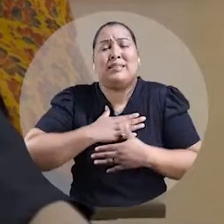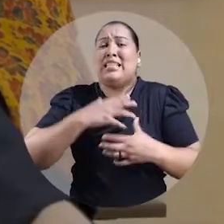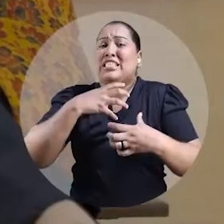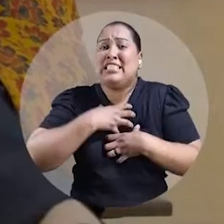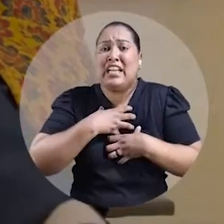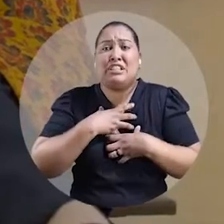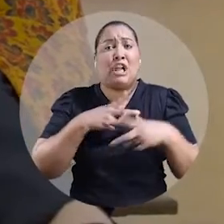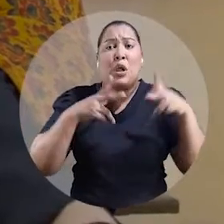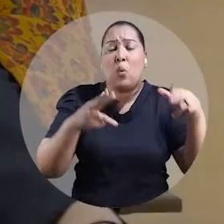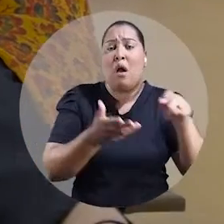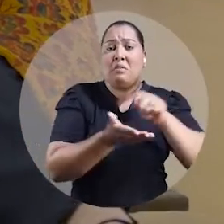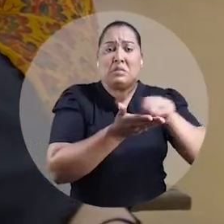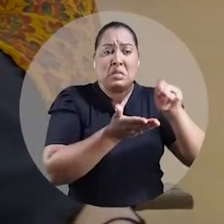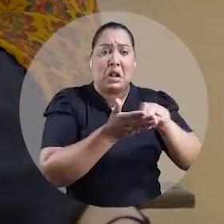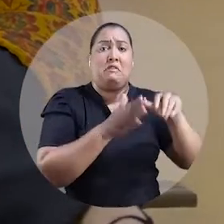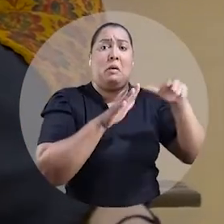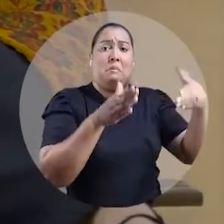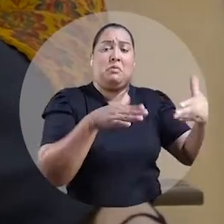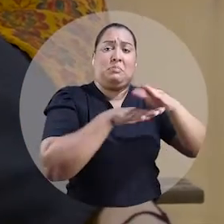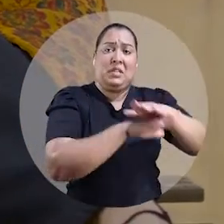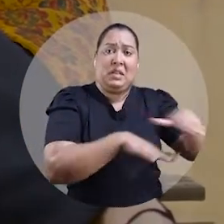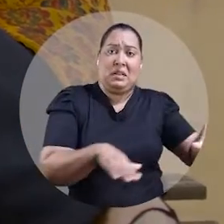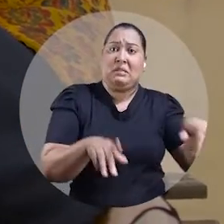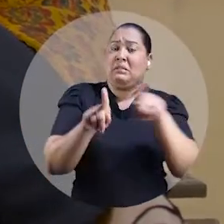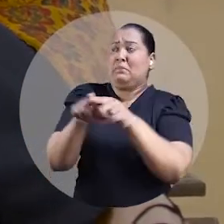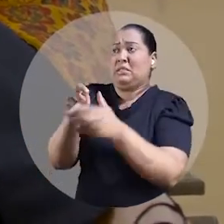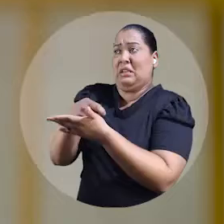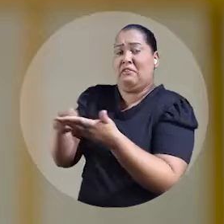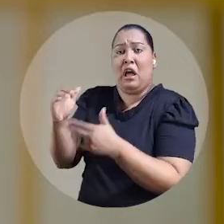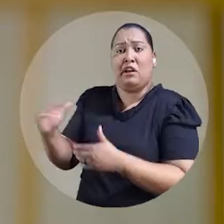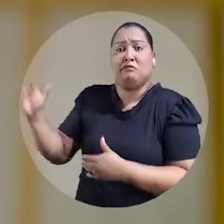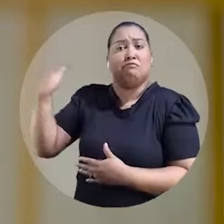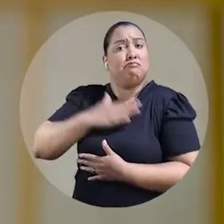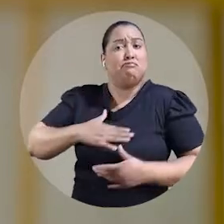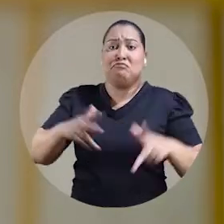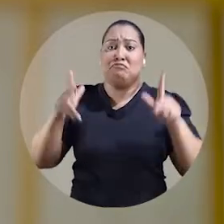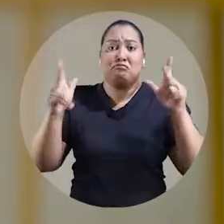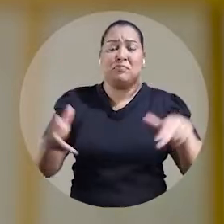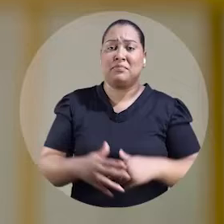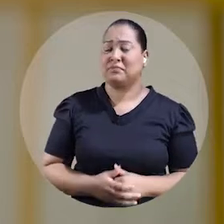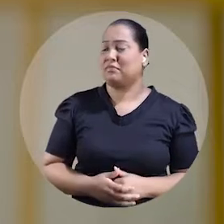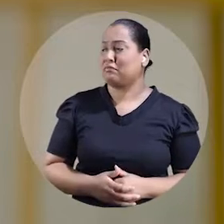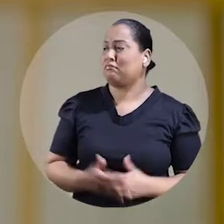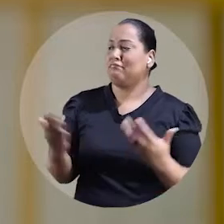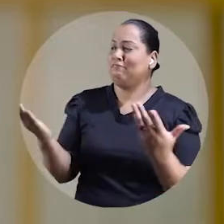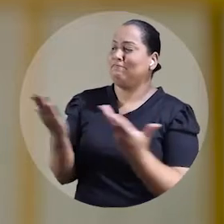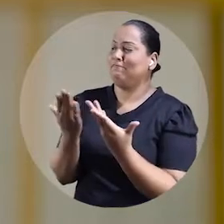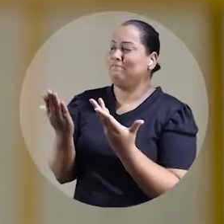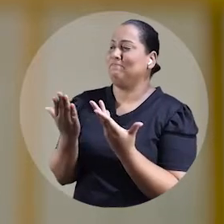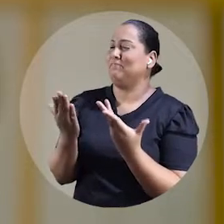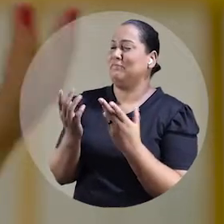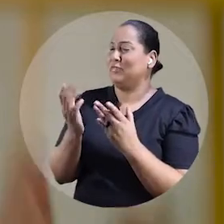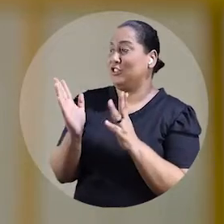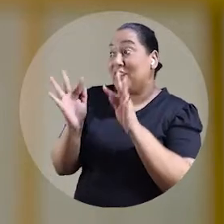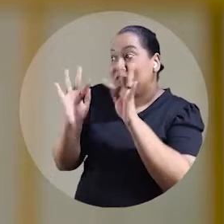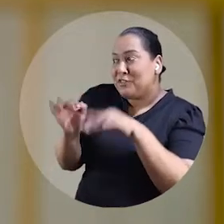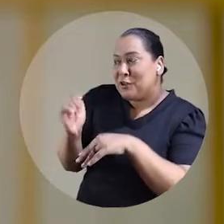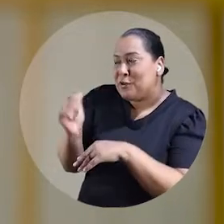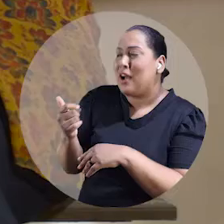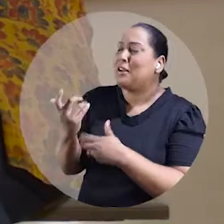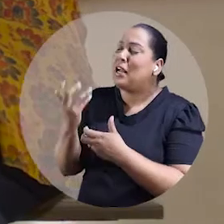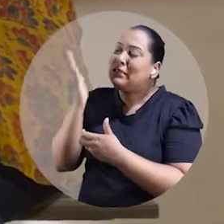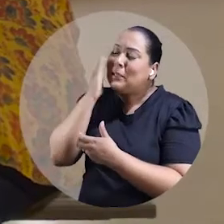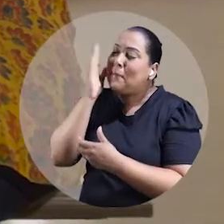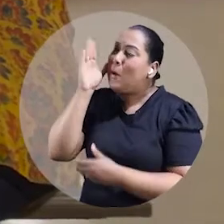mesma forma, né, ao escrever para adulto. Né. E para finalizar, Lucinda, eu queria saber o que você tem